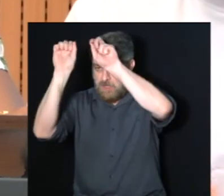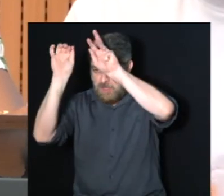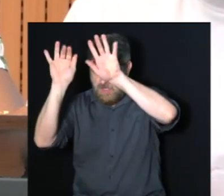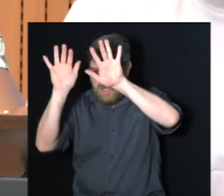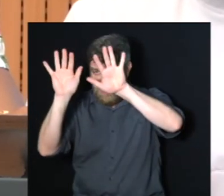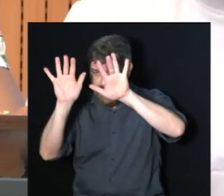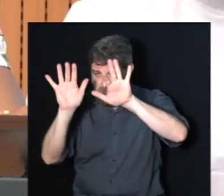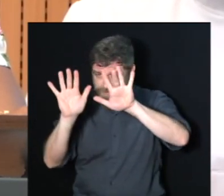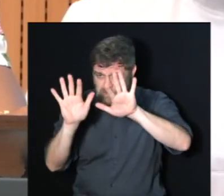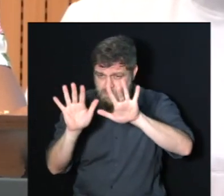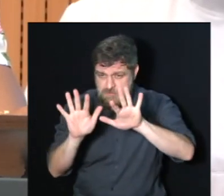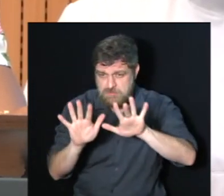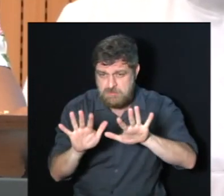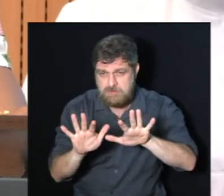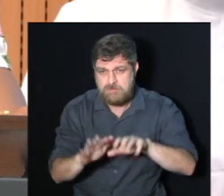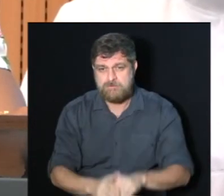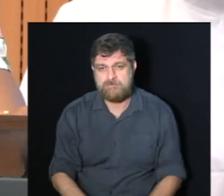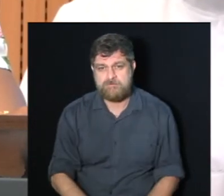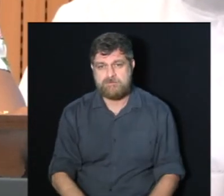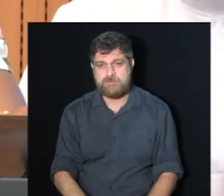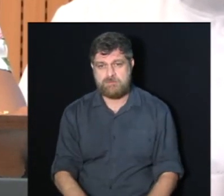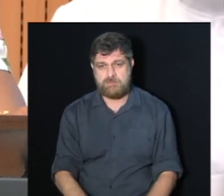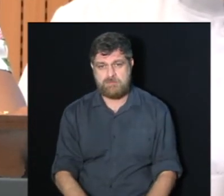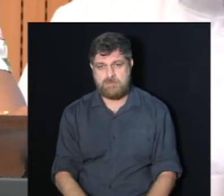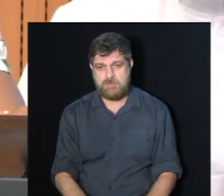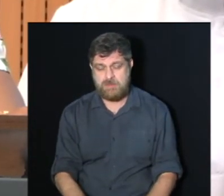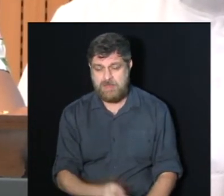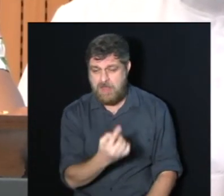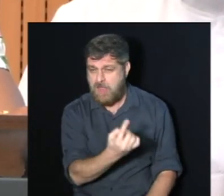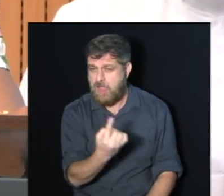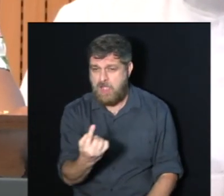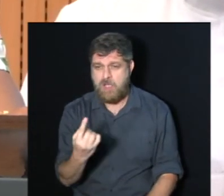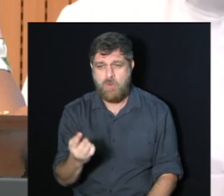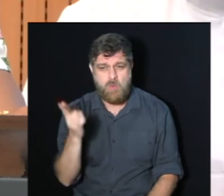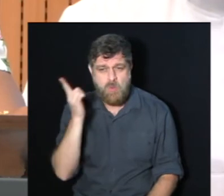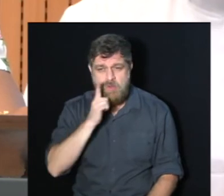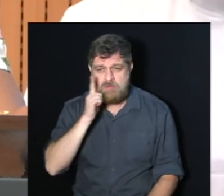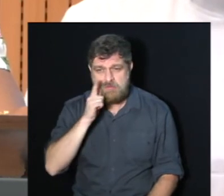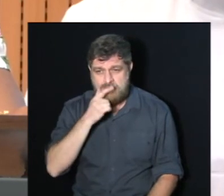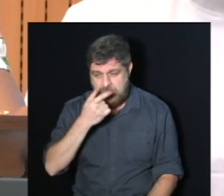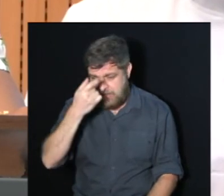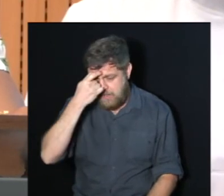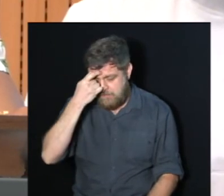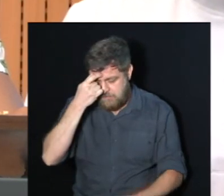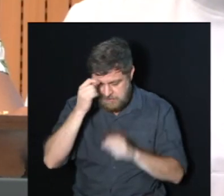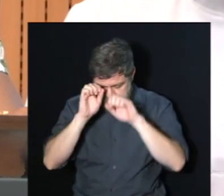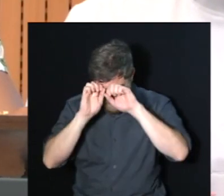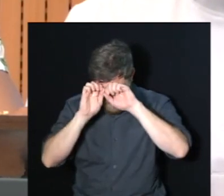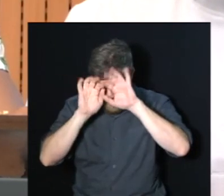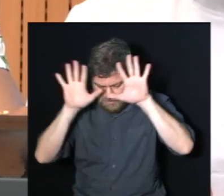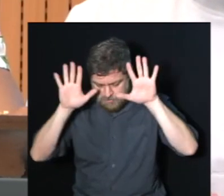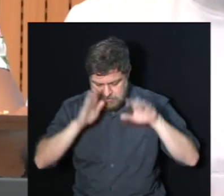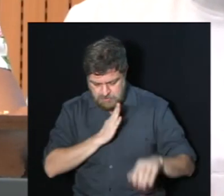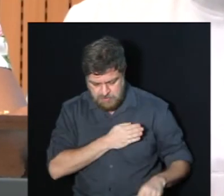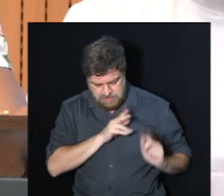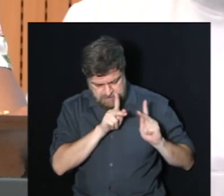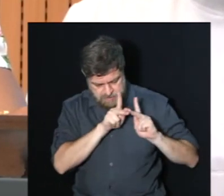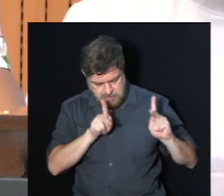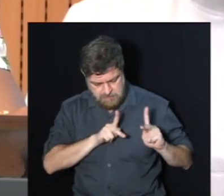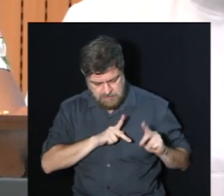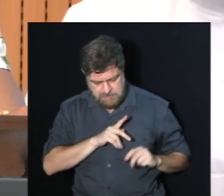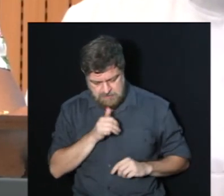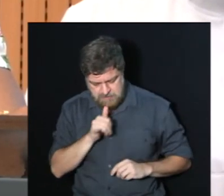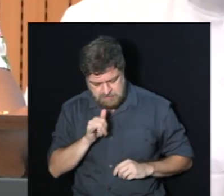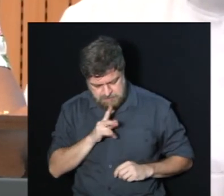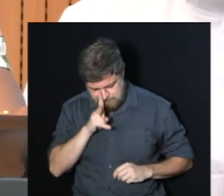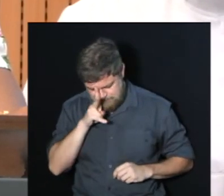todos, que possa proporcionar a todos luz na mente, paz no coração e energias